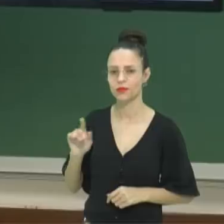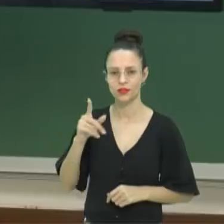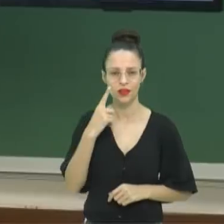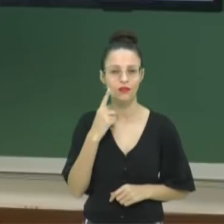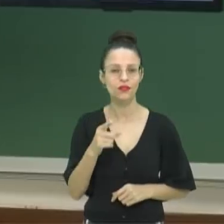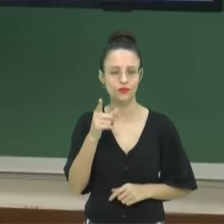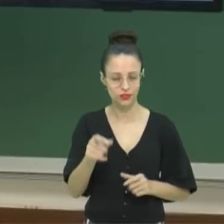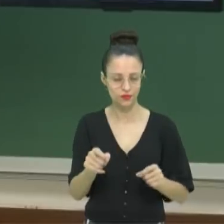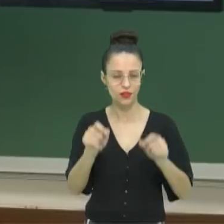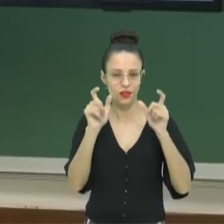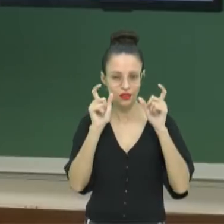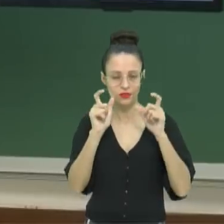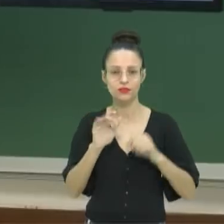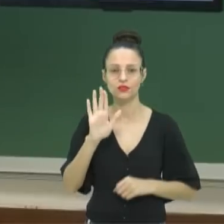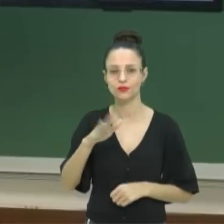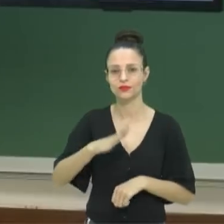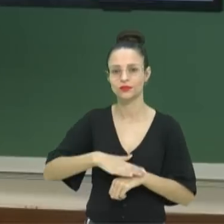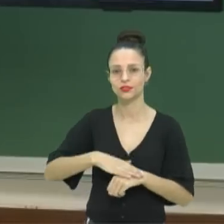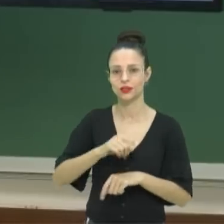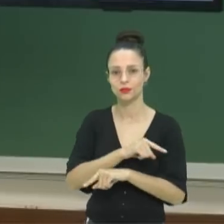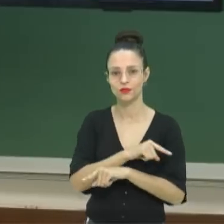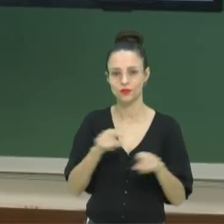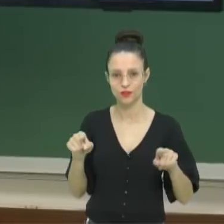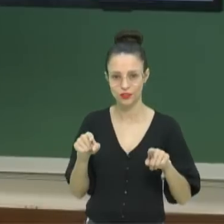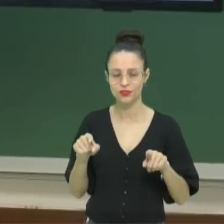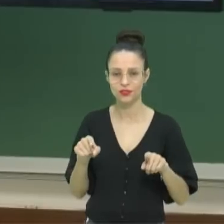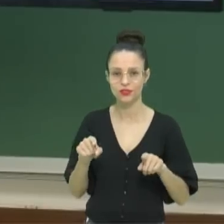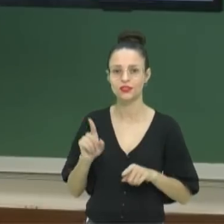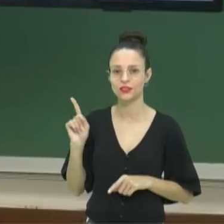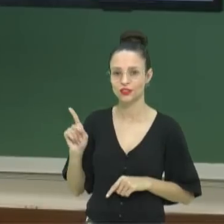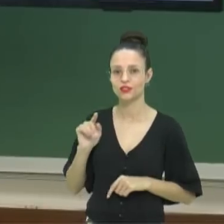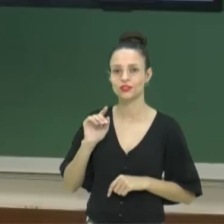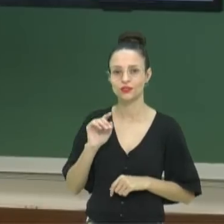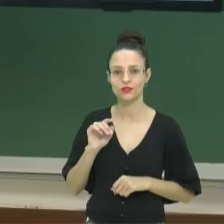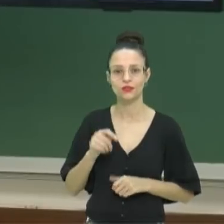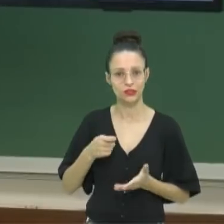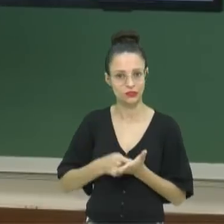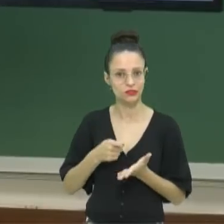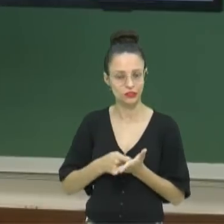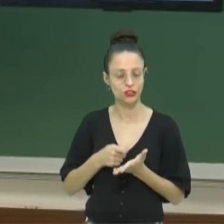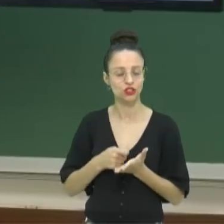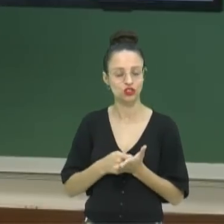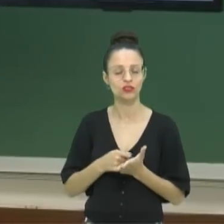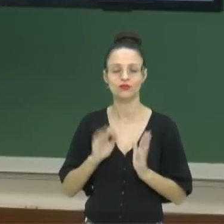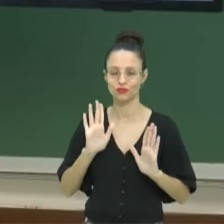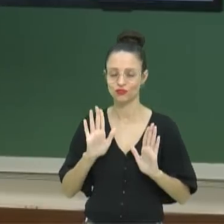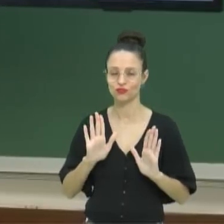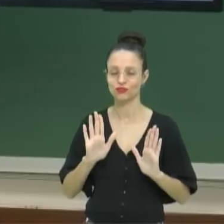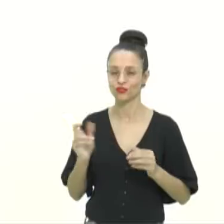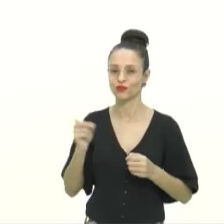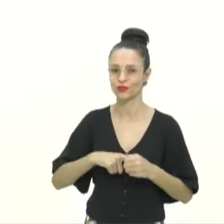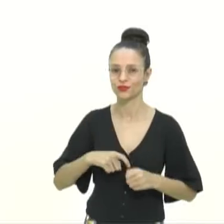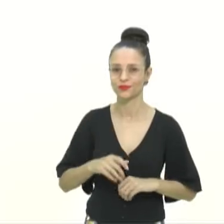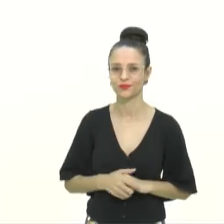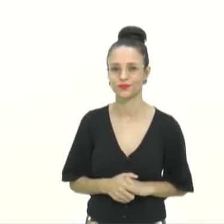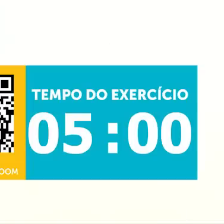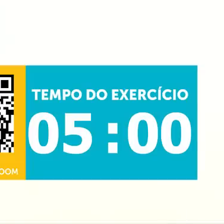ver se você vai prestar atenção. Um tempinho maior para você, que esse exercício exige um pouco mais, e já voltamos.